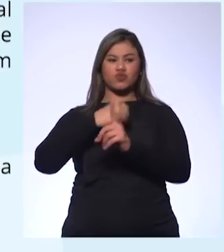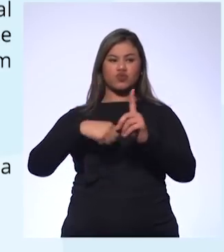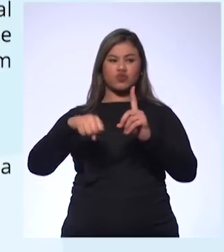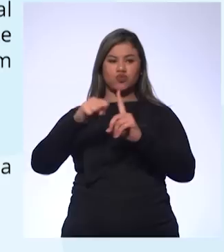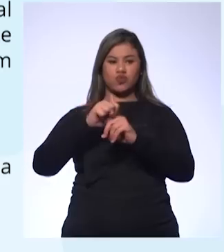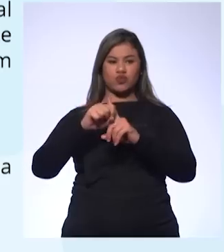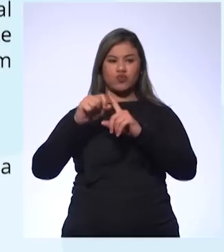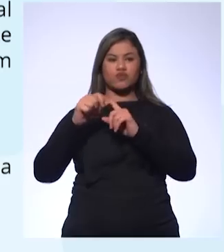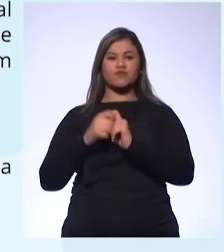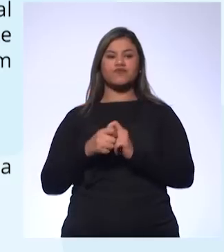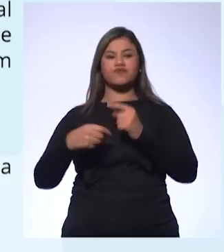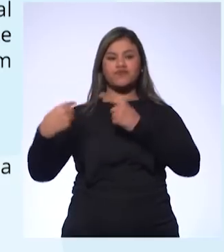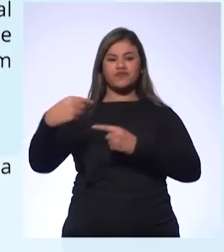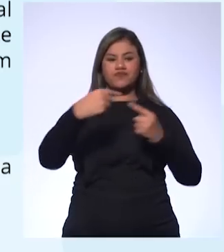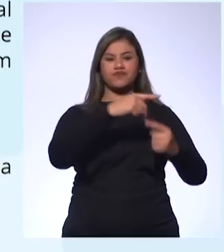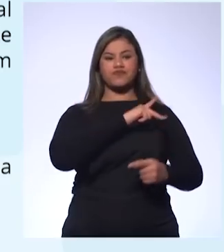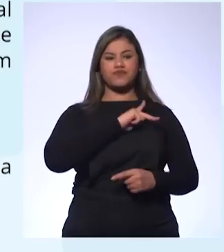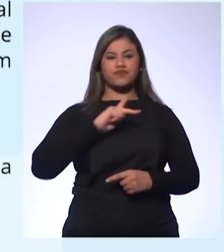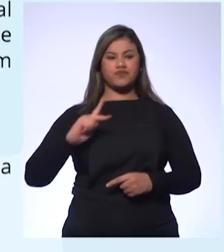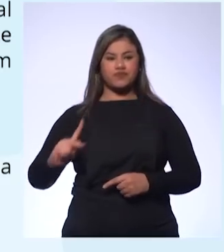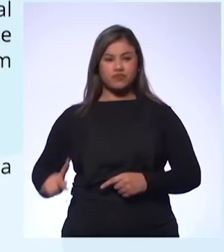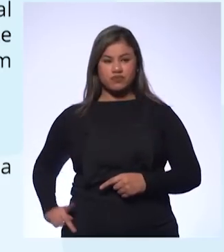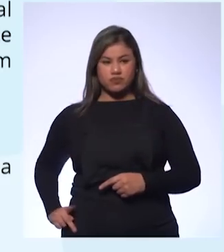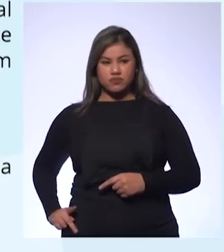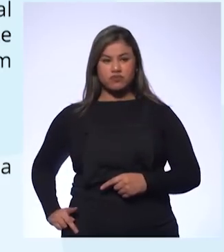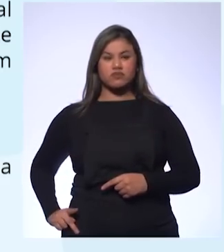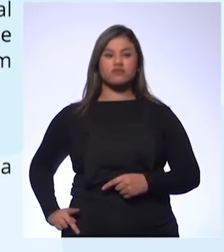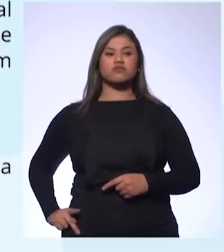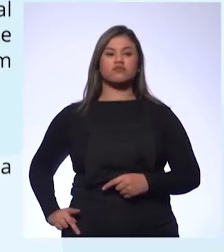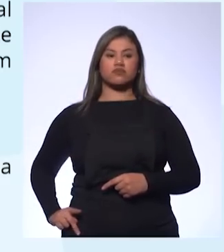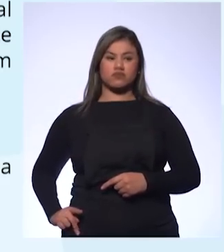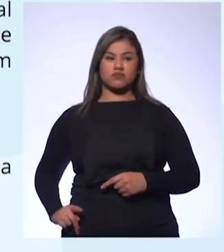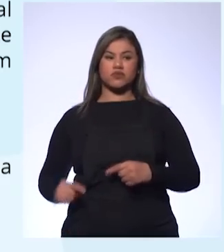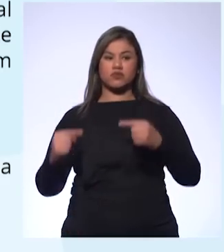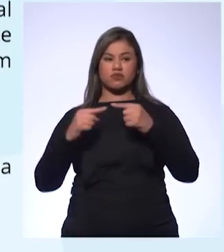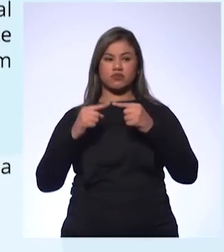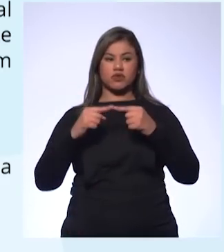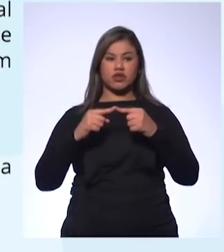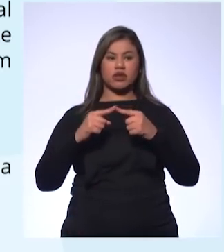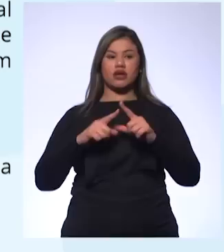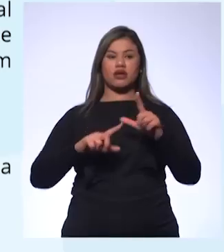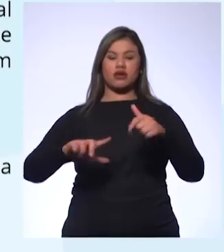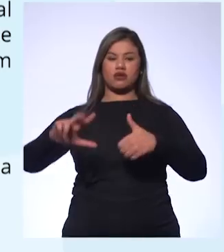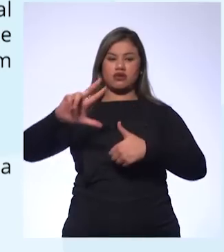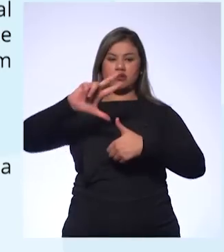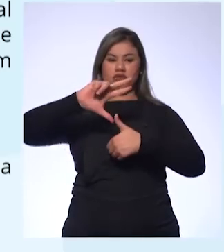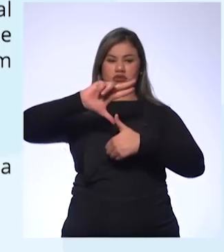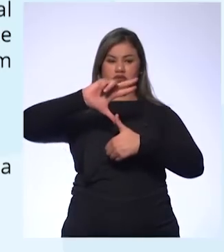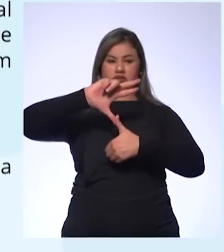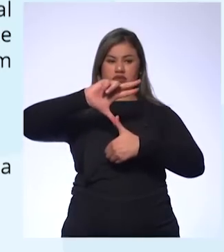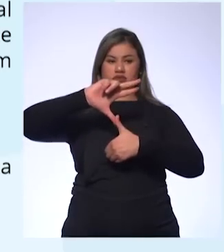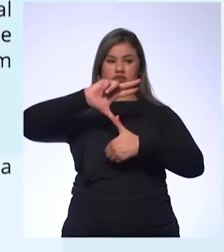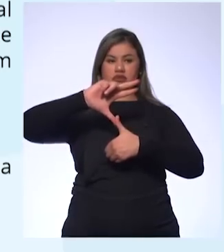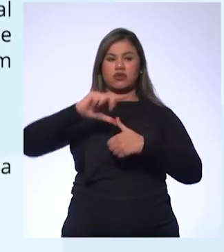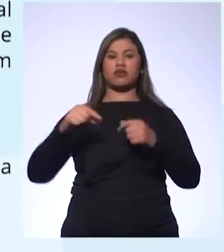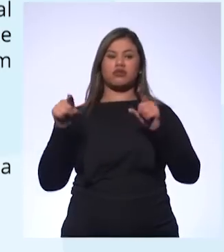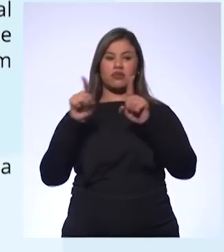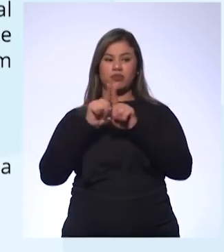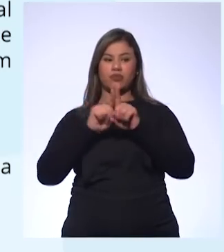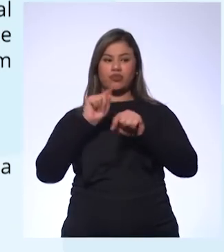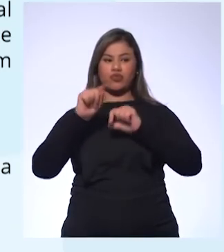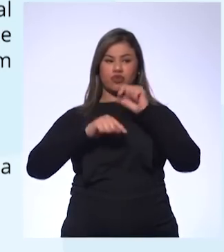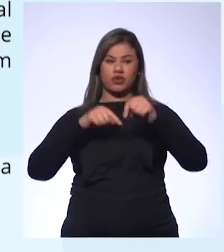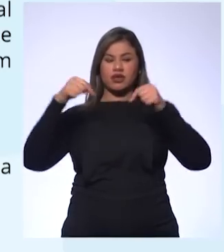países latino-americanos, em especial do Brasil. A unidade temática é Mundo do Trabalho e o objeto